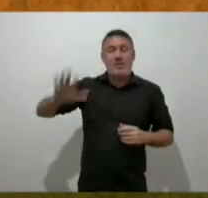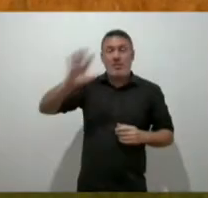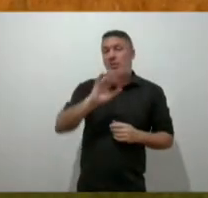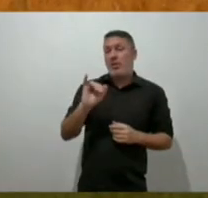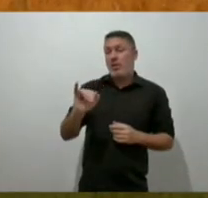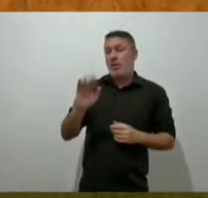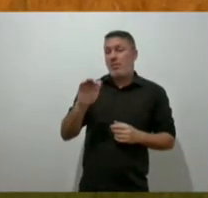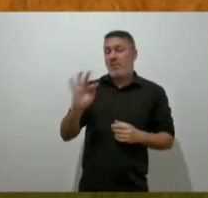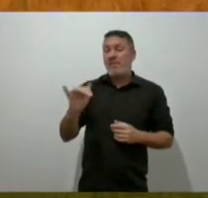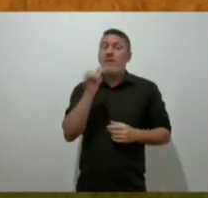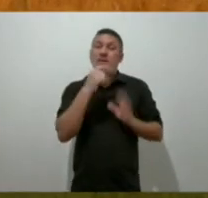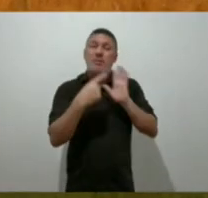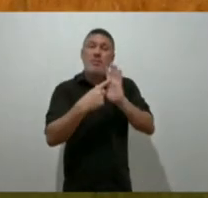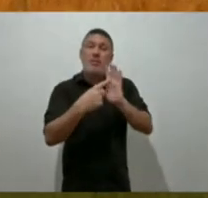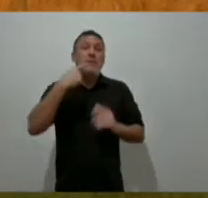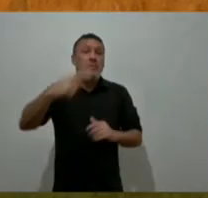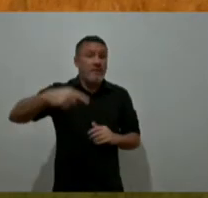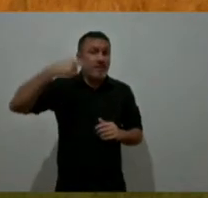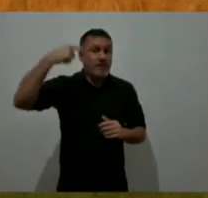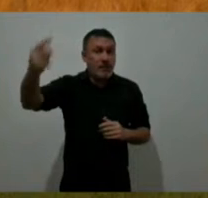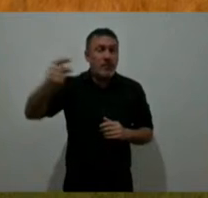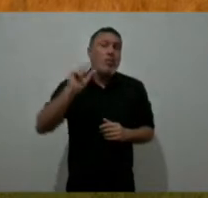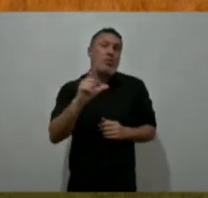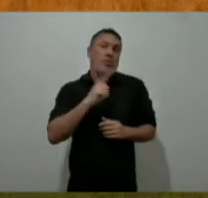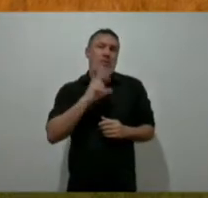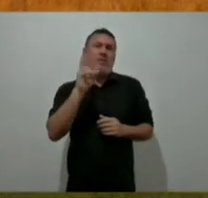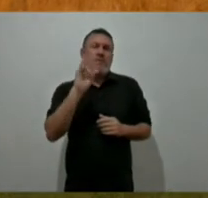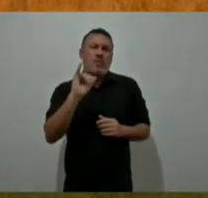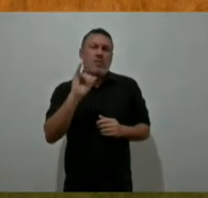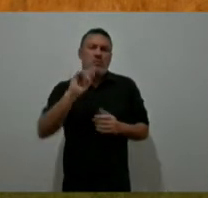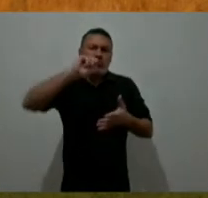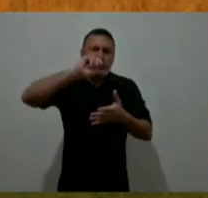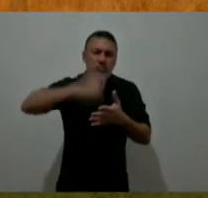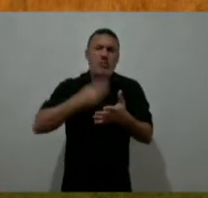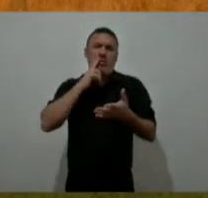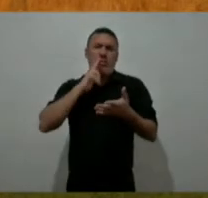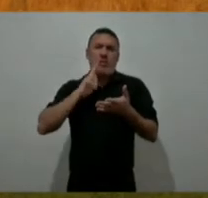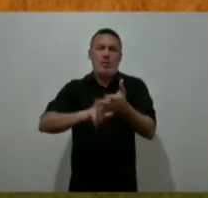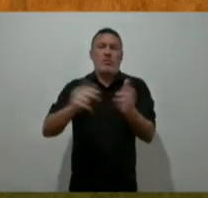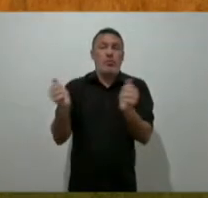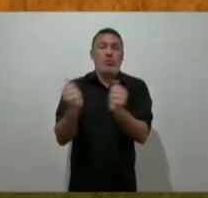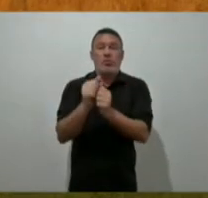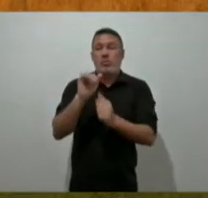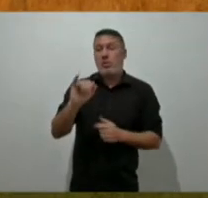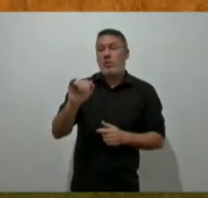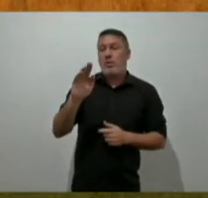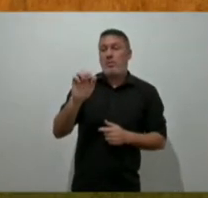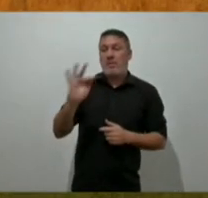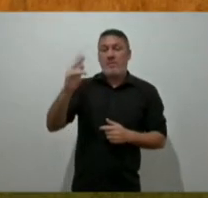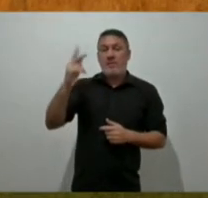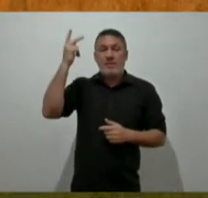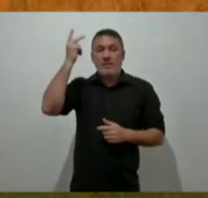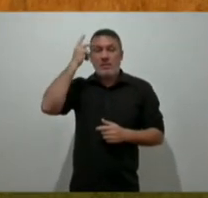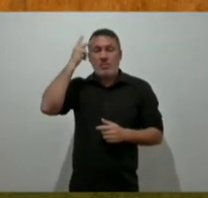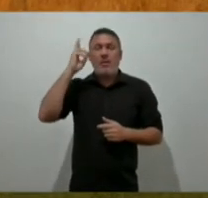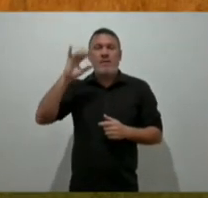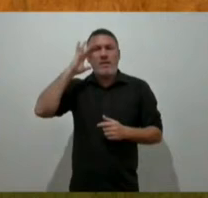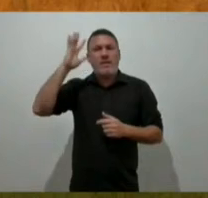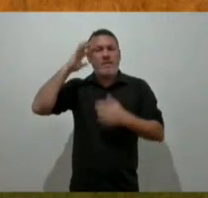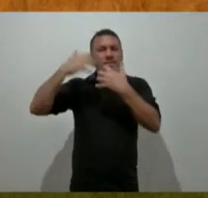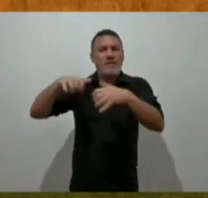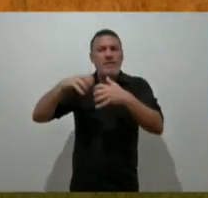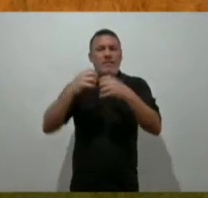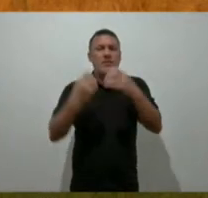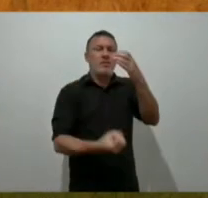vem, devemos assinar uma carta junto com o IBEF São Paulo sobre as reflexões para a reforma tributária que hoje está